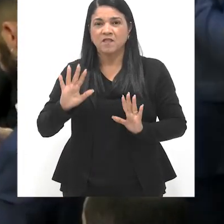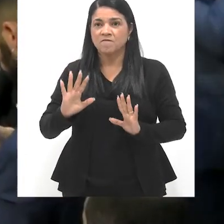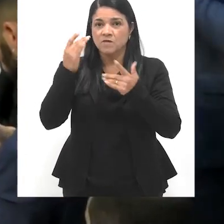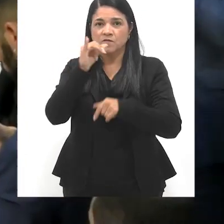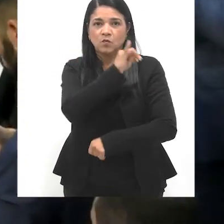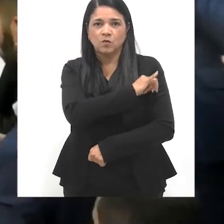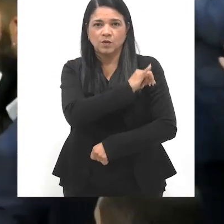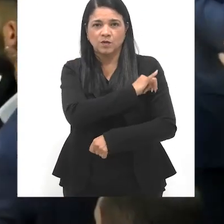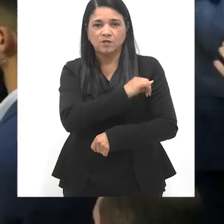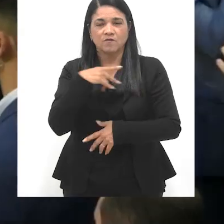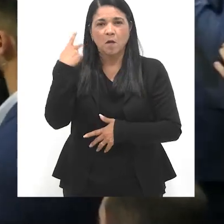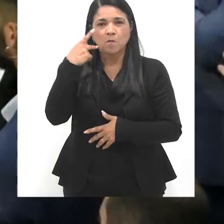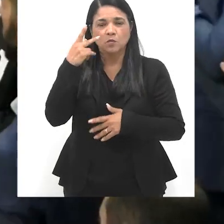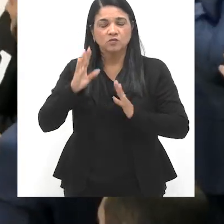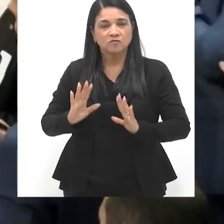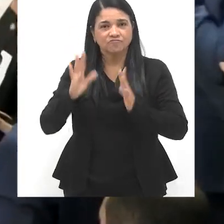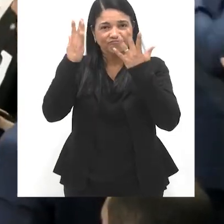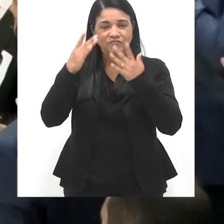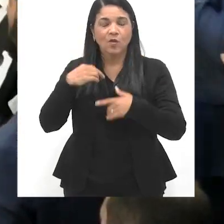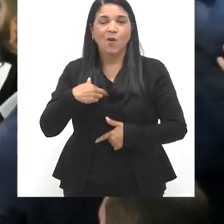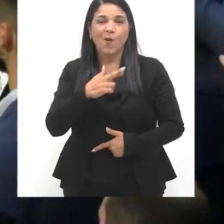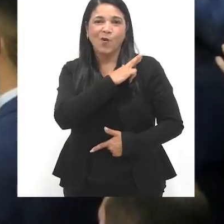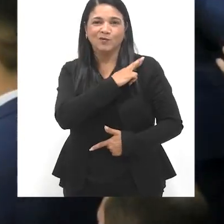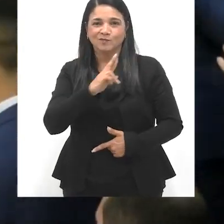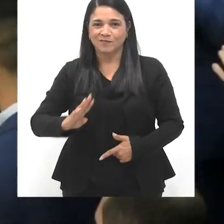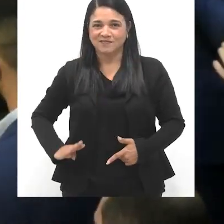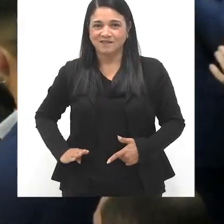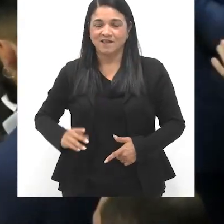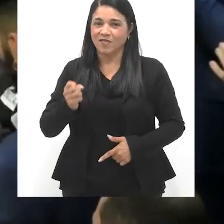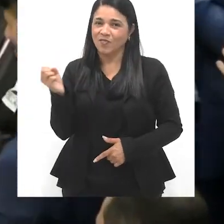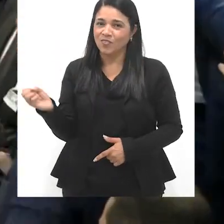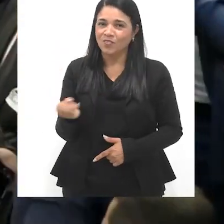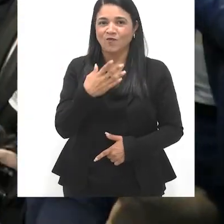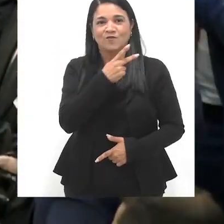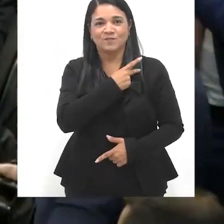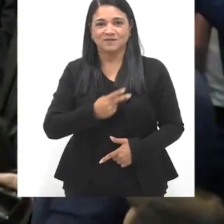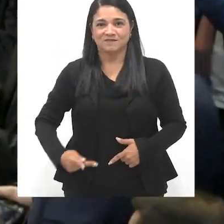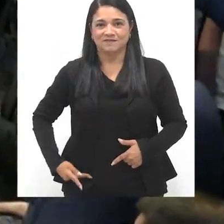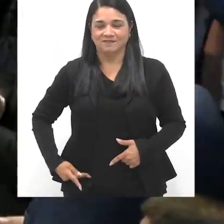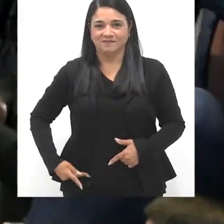Janeiro, viva o Parlamento Fluminense, viva Rodrigo Bacelar, nosso presidente!